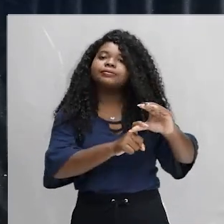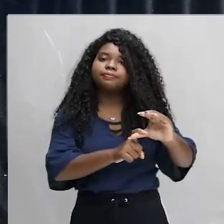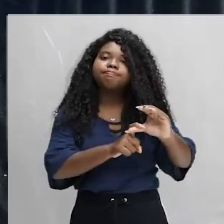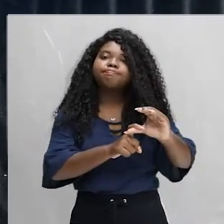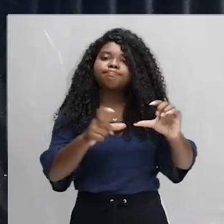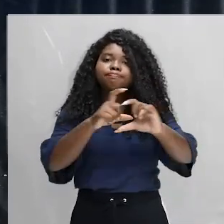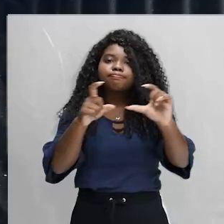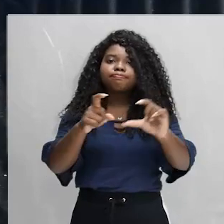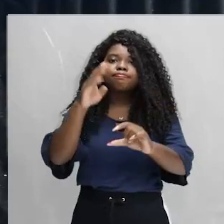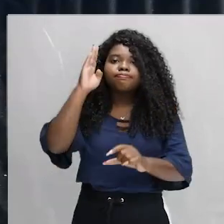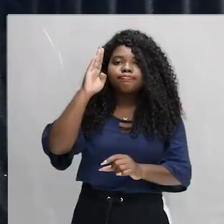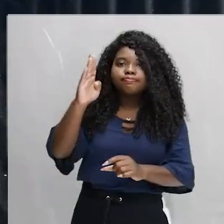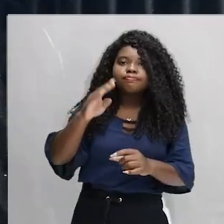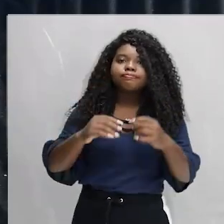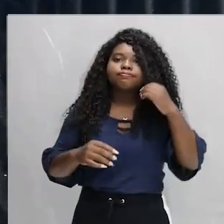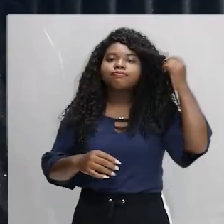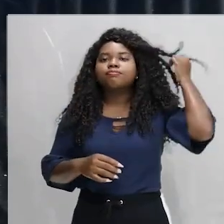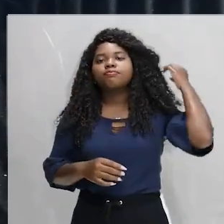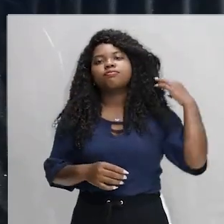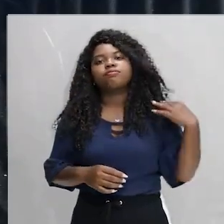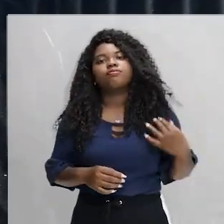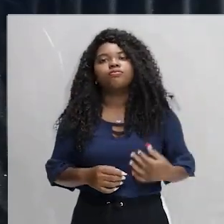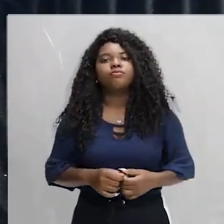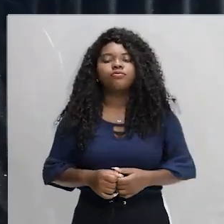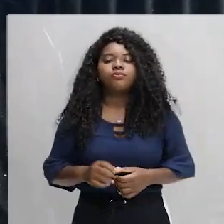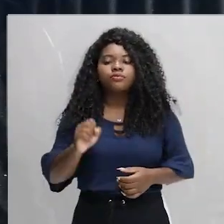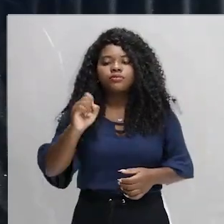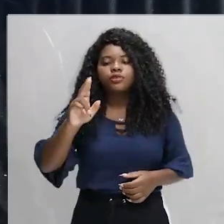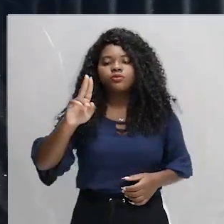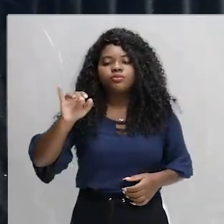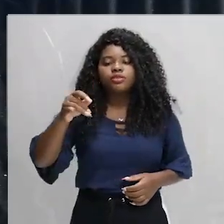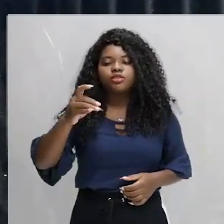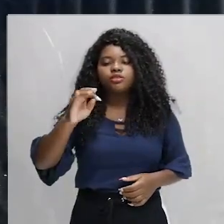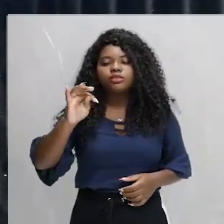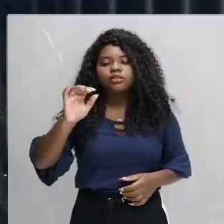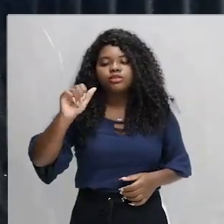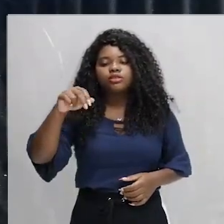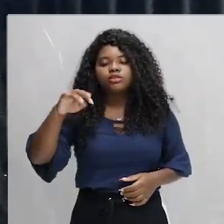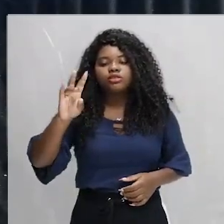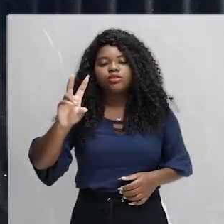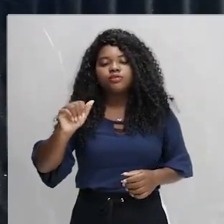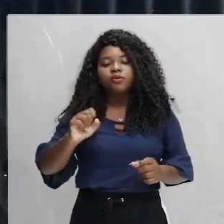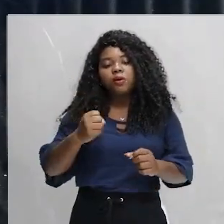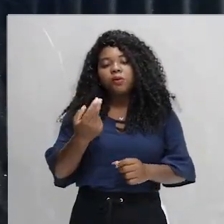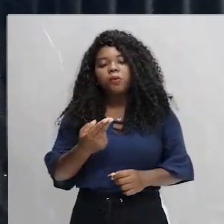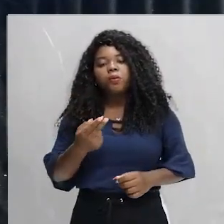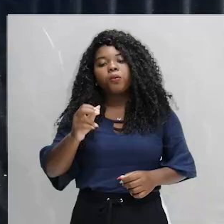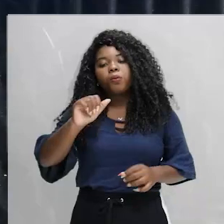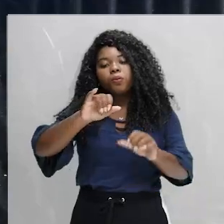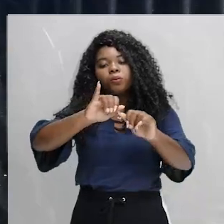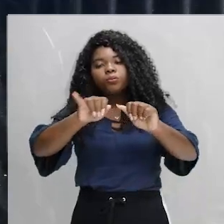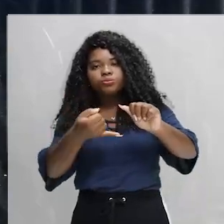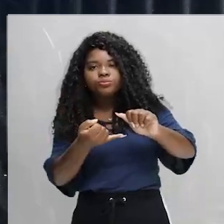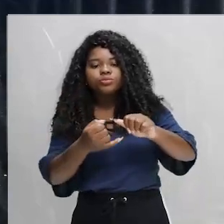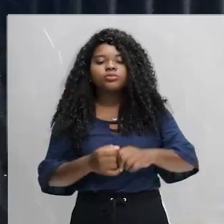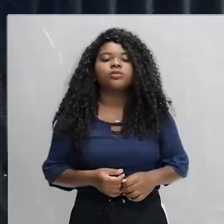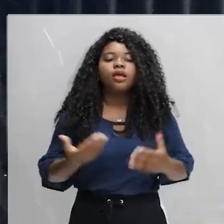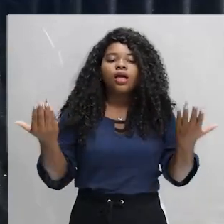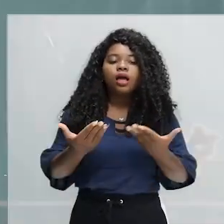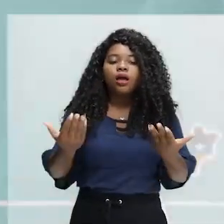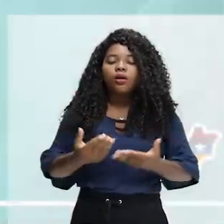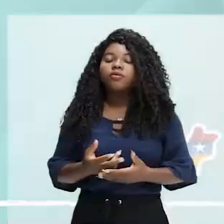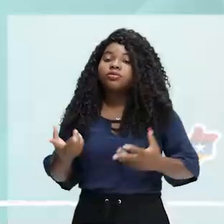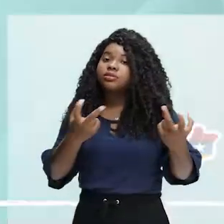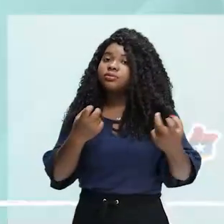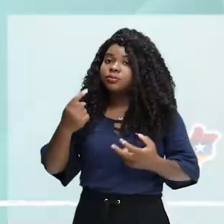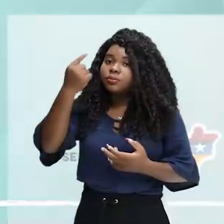Que é o caso da oração subordinada, substantiva ou adjetiva, que é o que nós estamos estudando agora, certo? Então, agora você vai